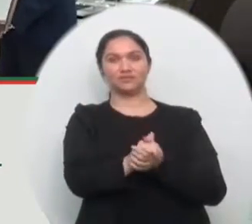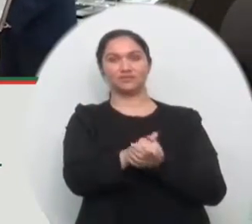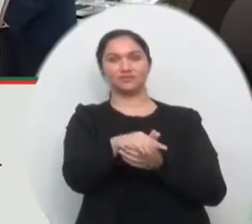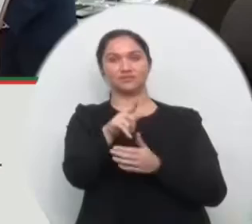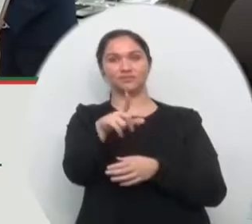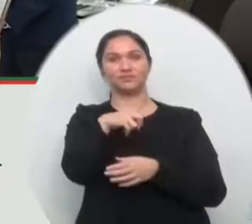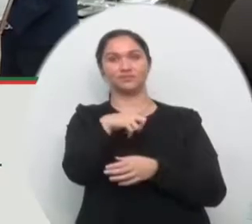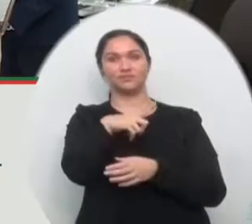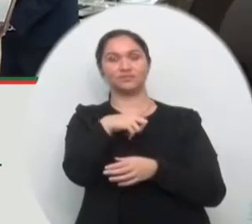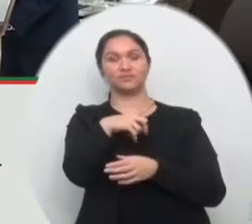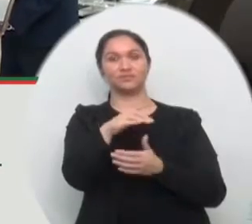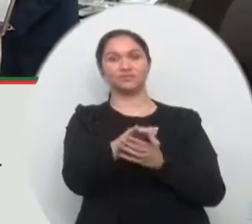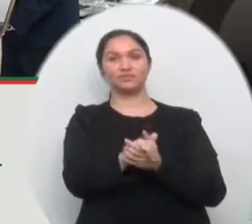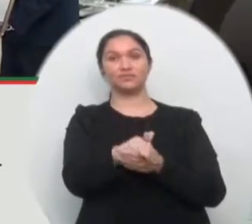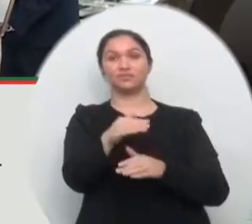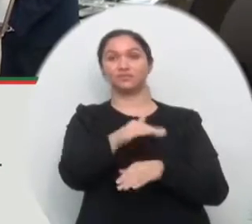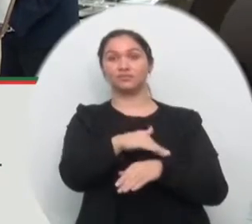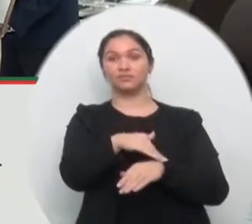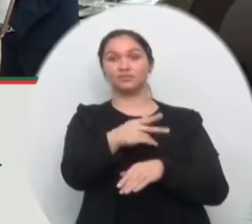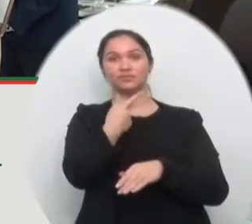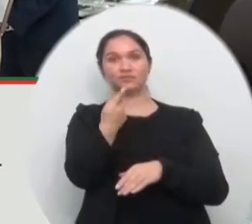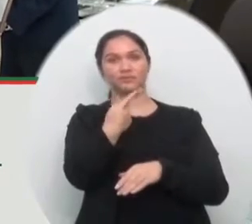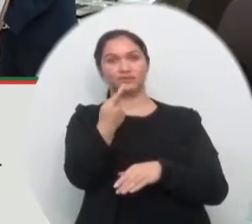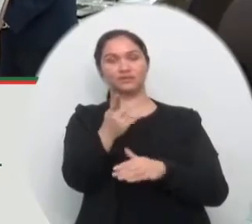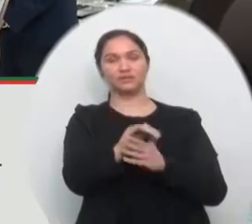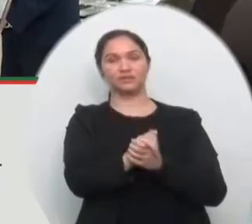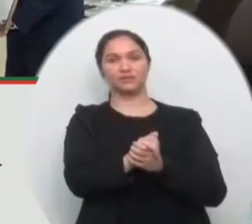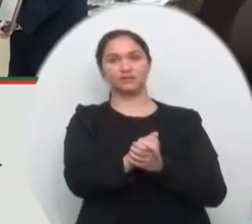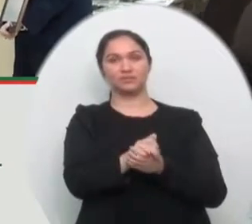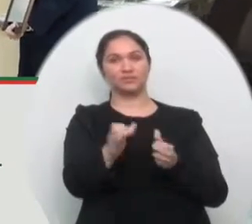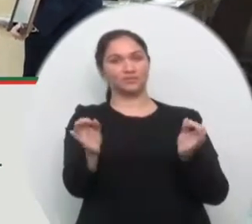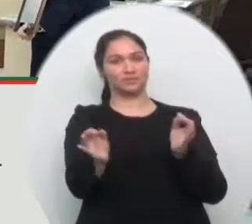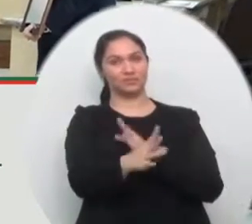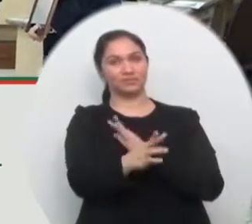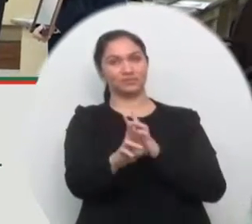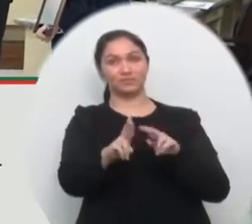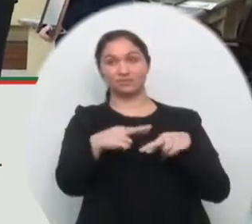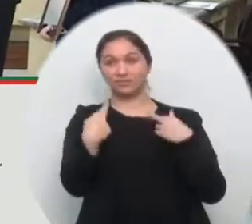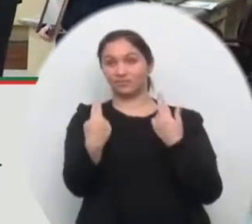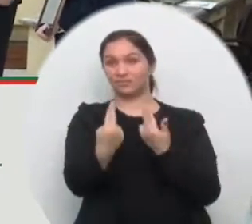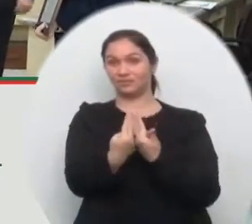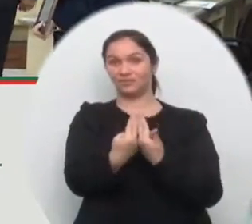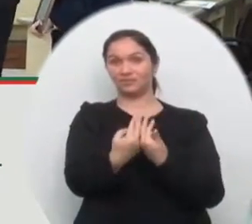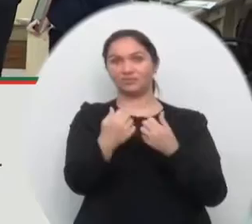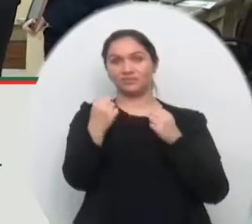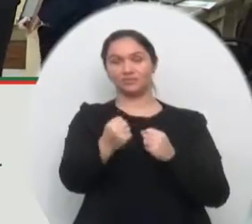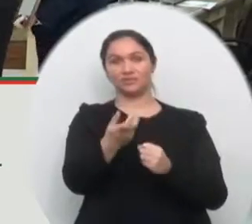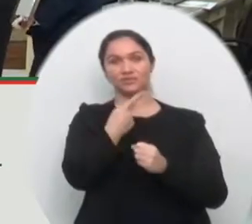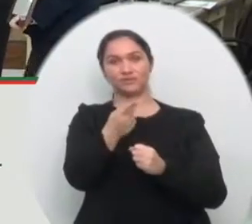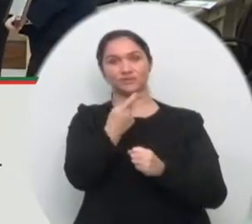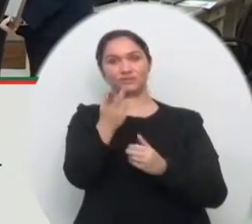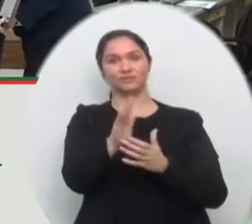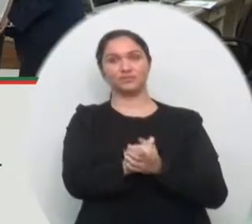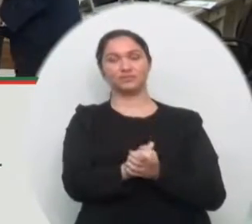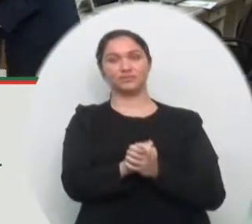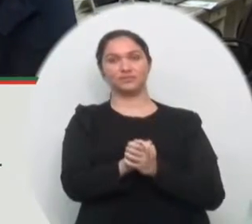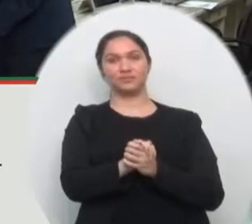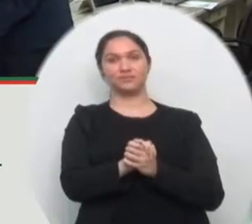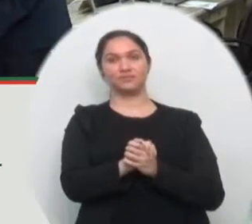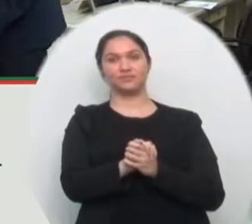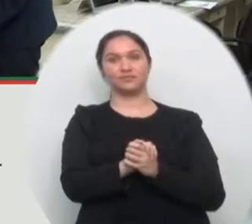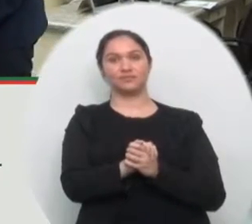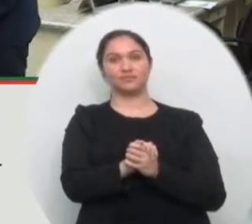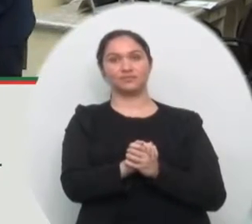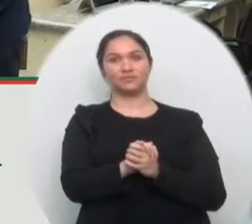Você tem todo o tempo do mundo disponível. Já terminamos a sessão, mas você pode dar